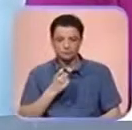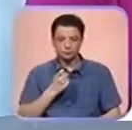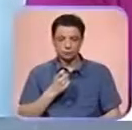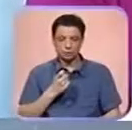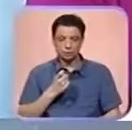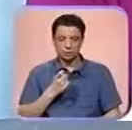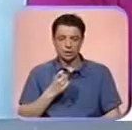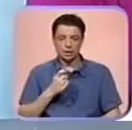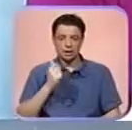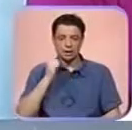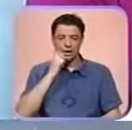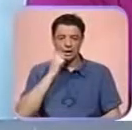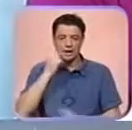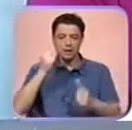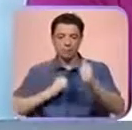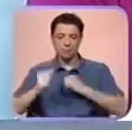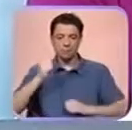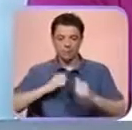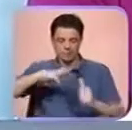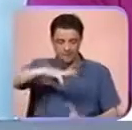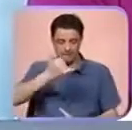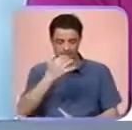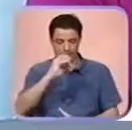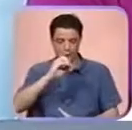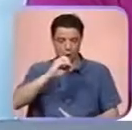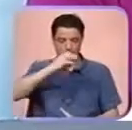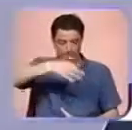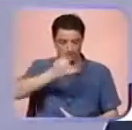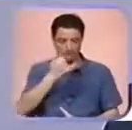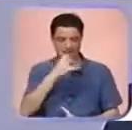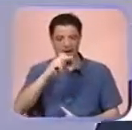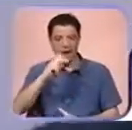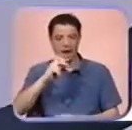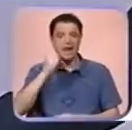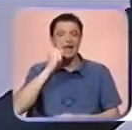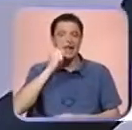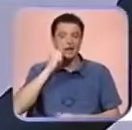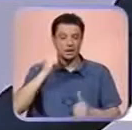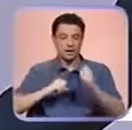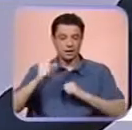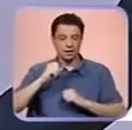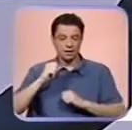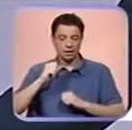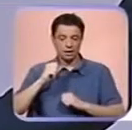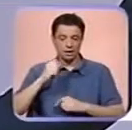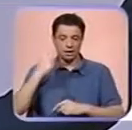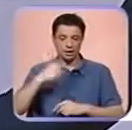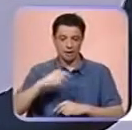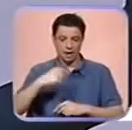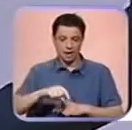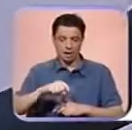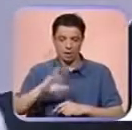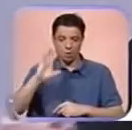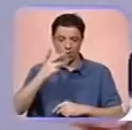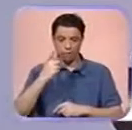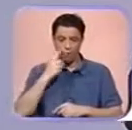que é a seguinte. Quem pode ser operado à miopia? À miopia? Sim, sim. Muito bem. A miopia existe quando